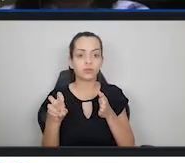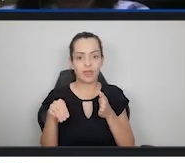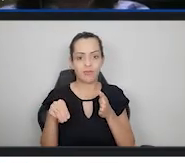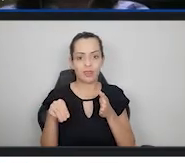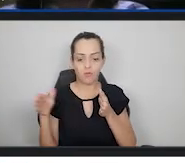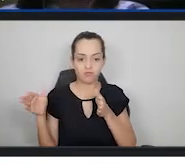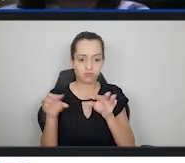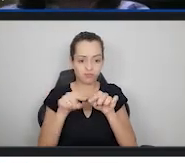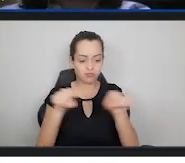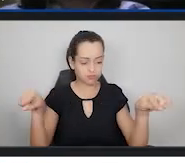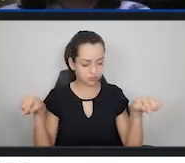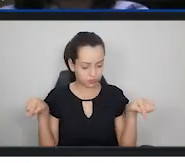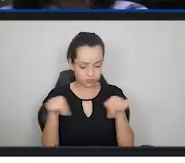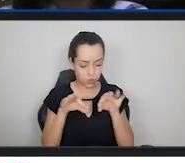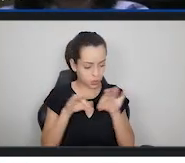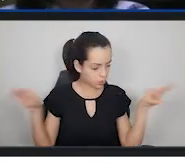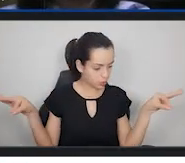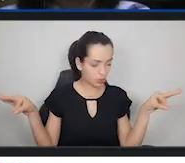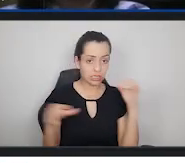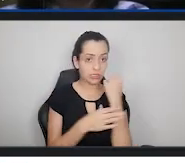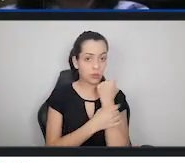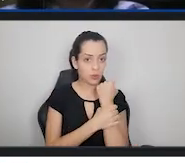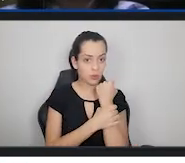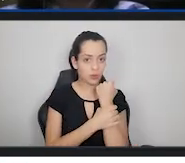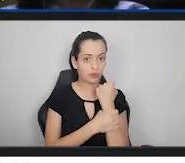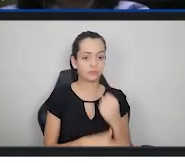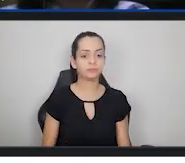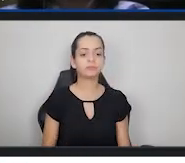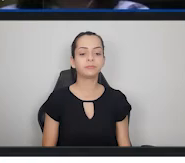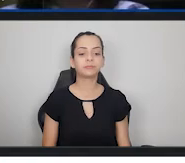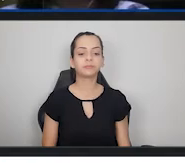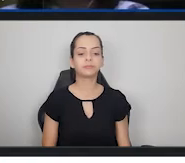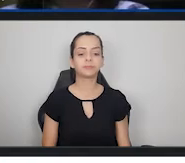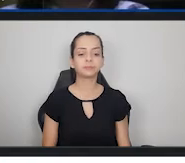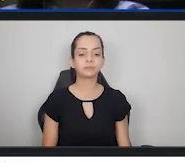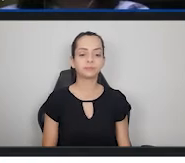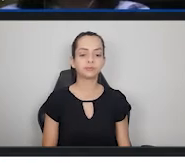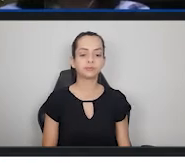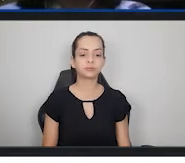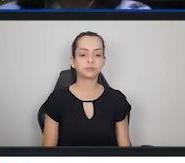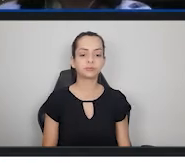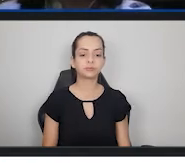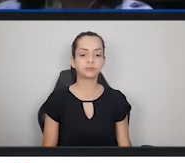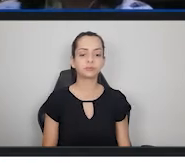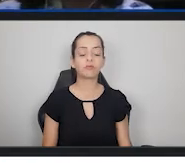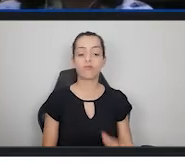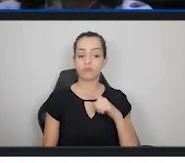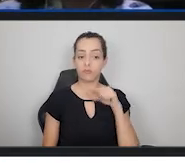para cá e 25 metros para esse lado, tá? É o que a gente chama de faixa de servidão.